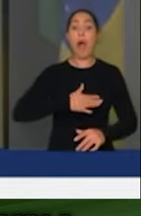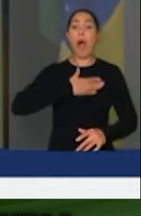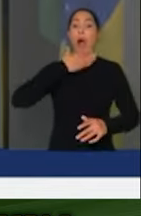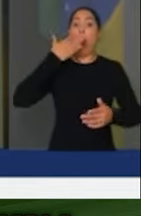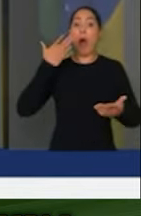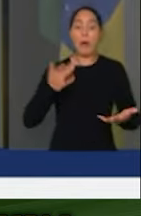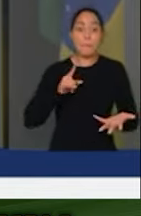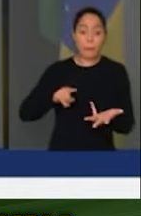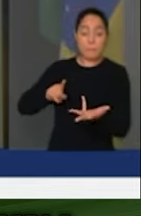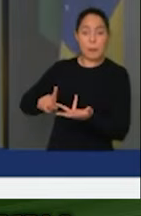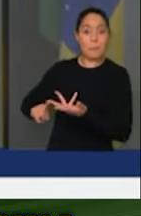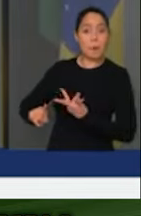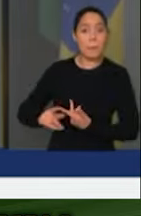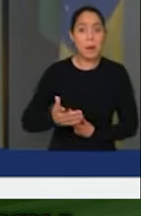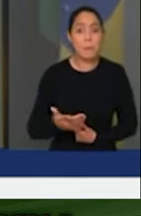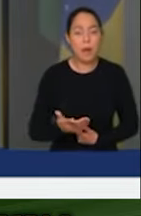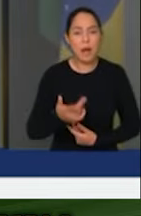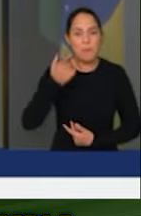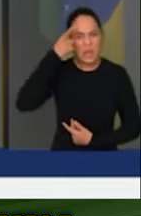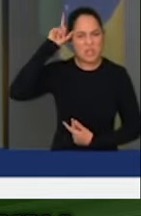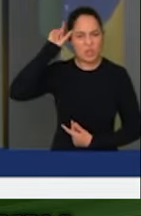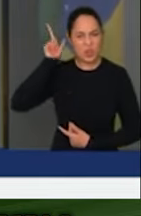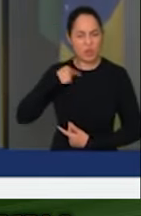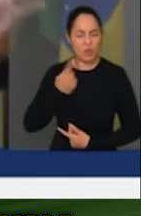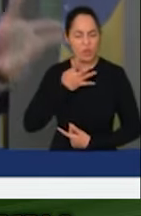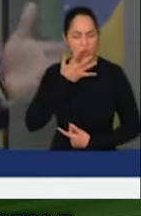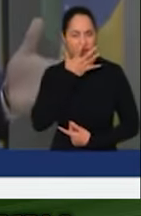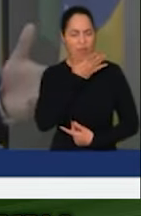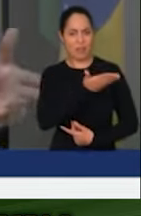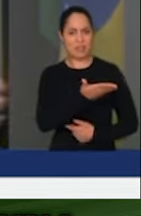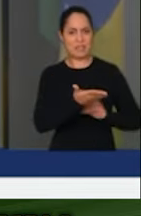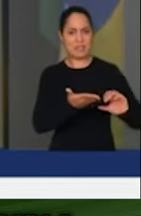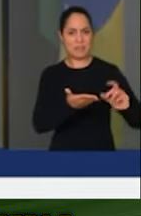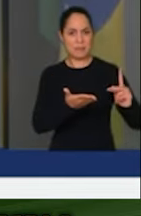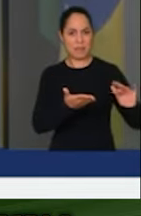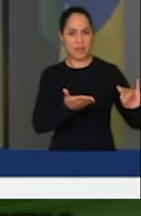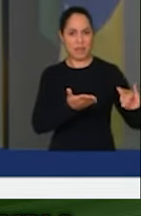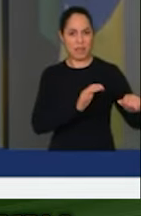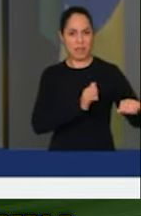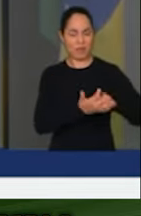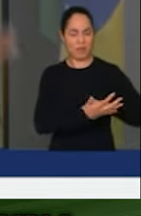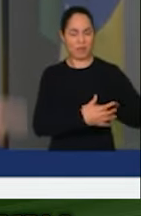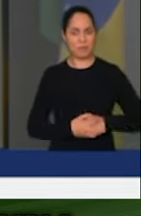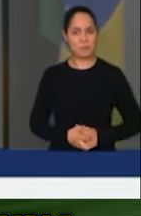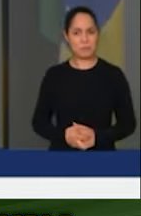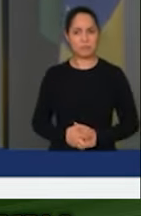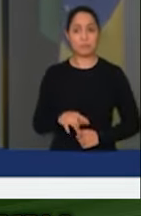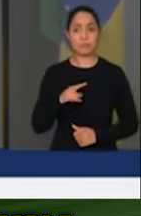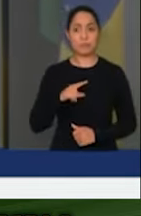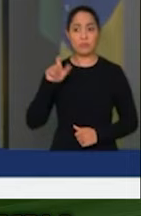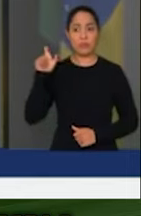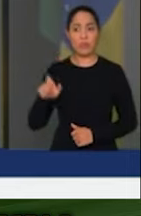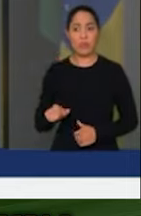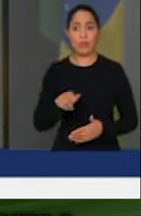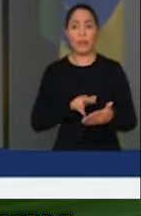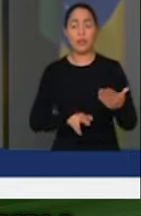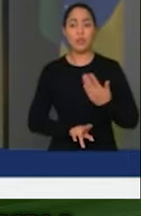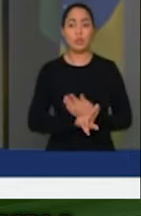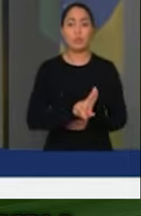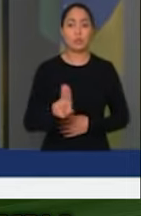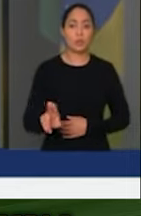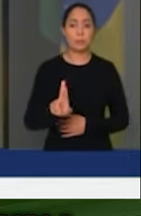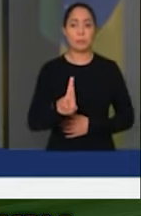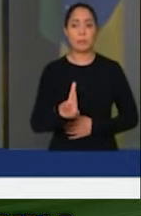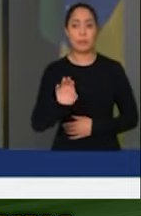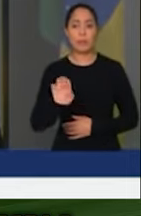de horrores. O que se viu ontem com o relator que nós todos conhecemos, Renan Calheiros,